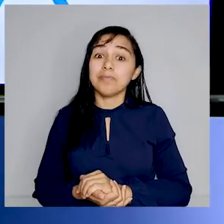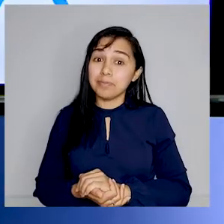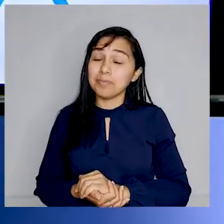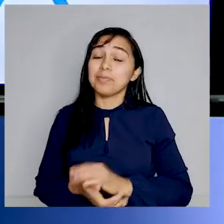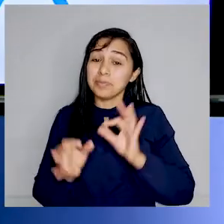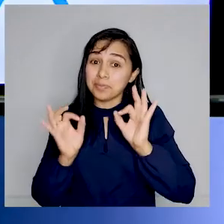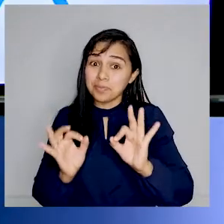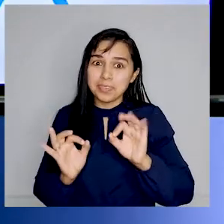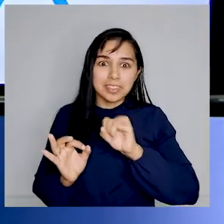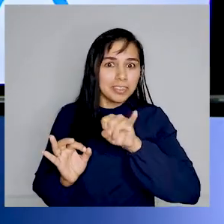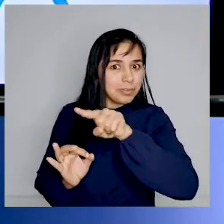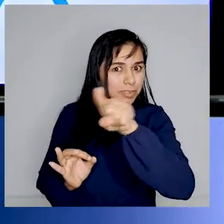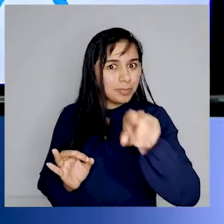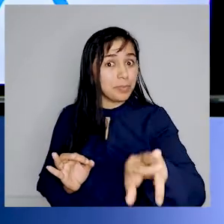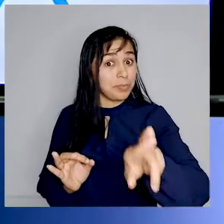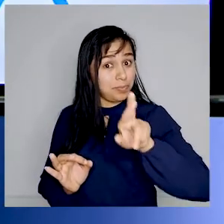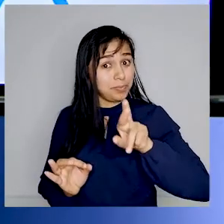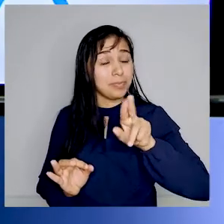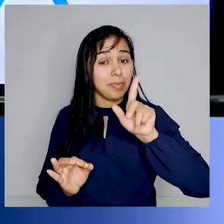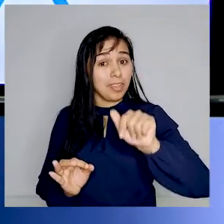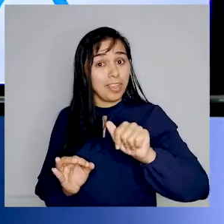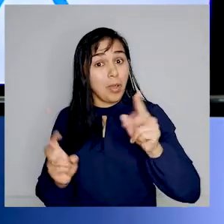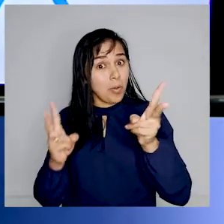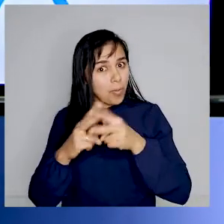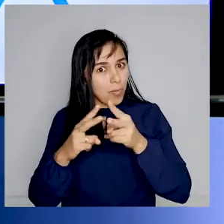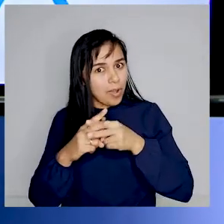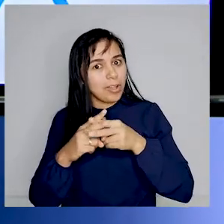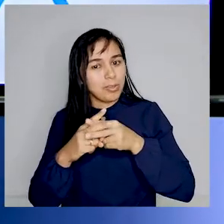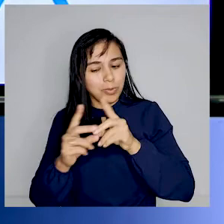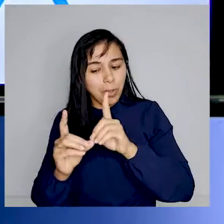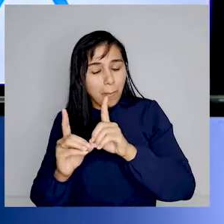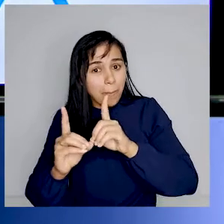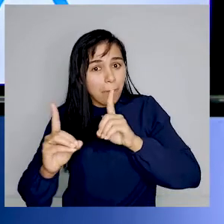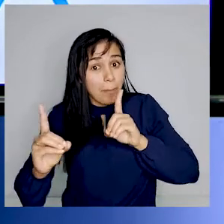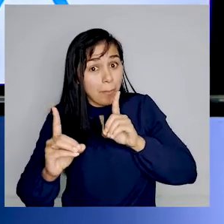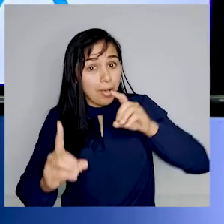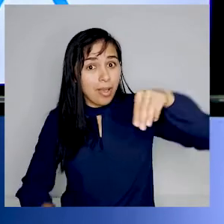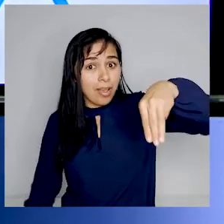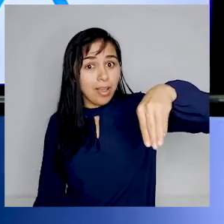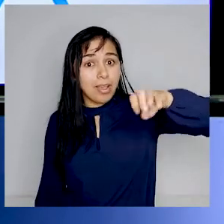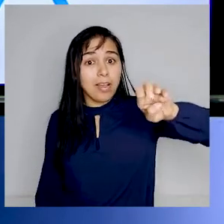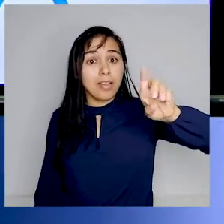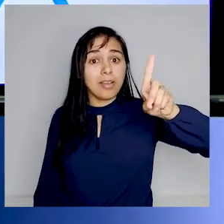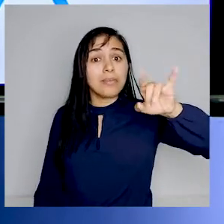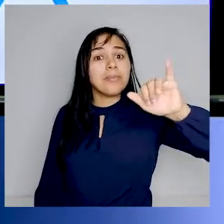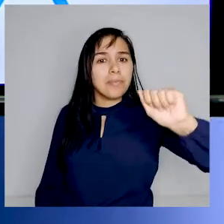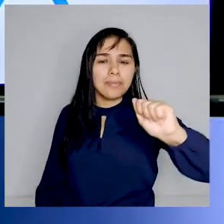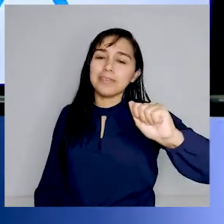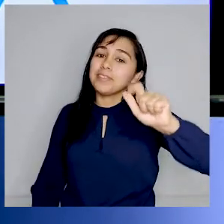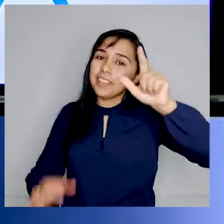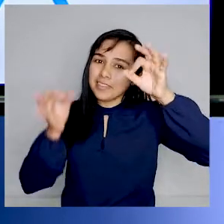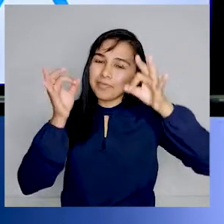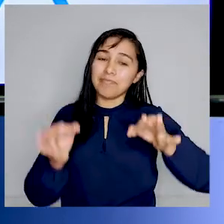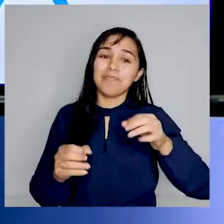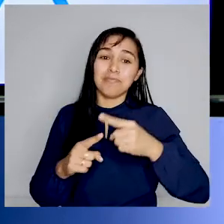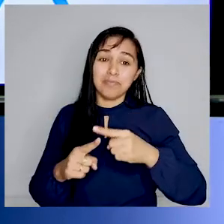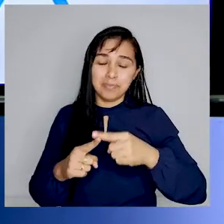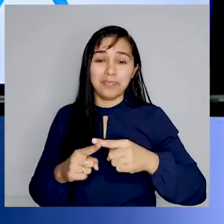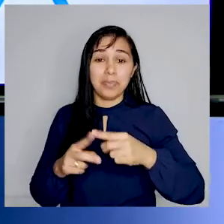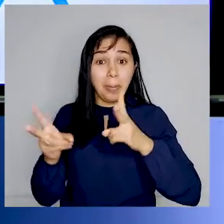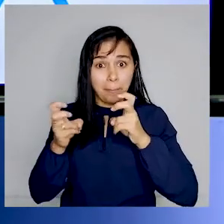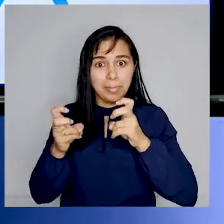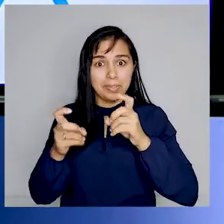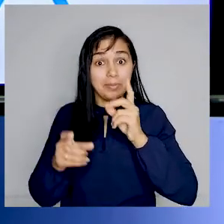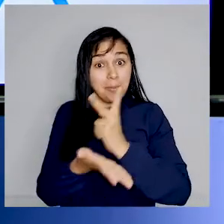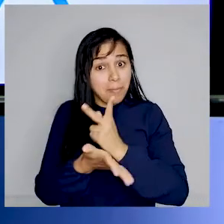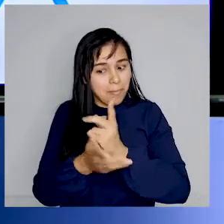Você, muito bem, você que falou, as lutas de média distância está correta. Tá? Por quê? Porque nós observamos agora